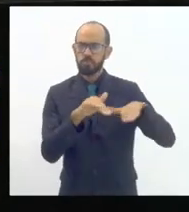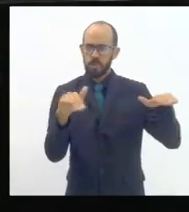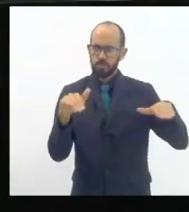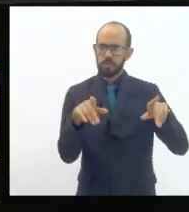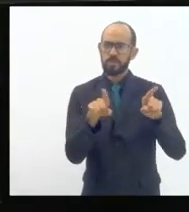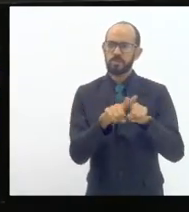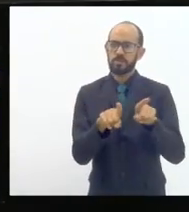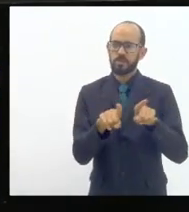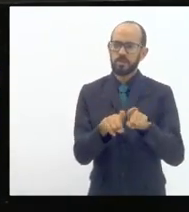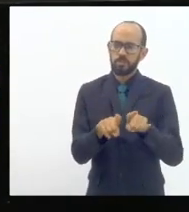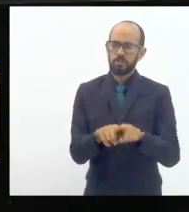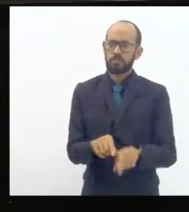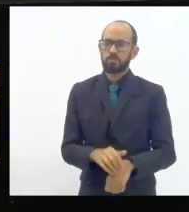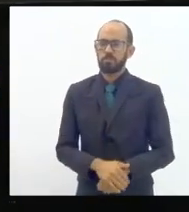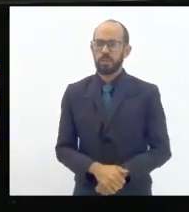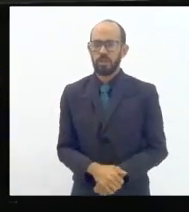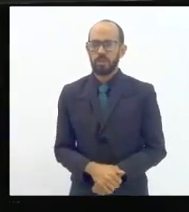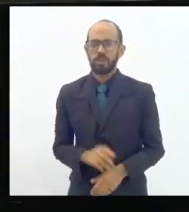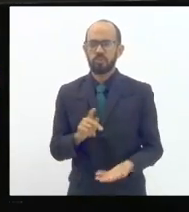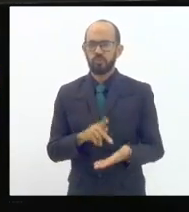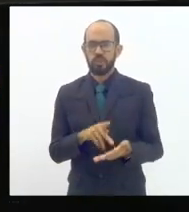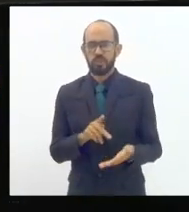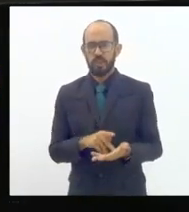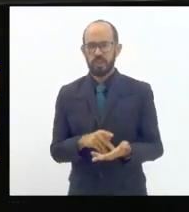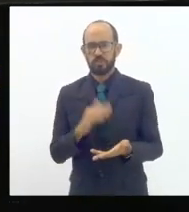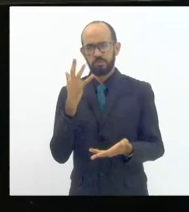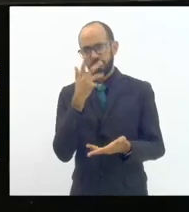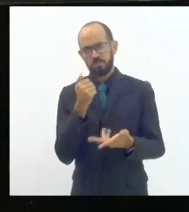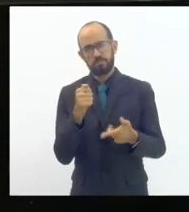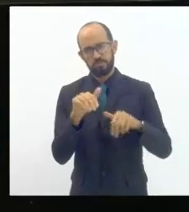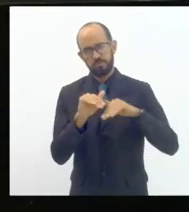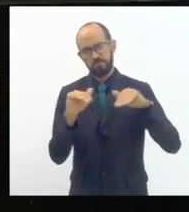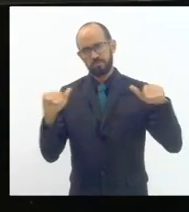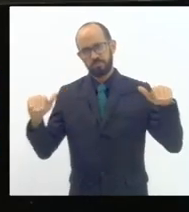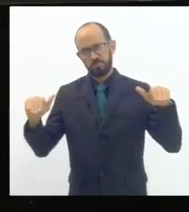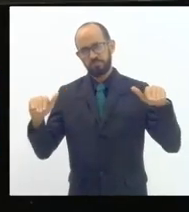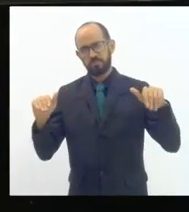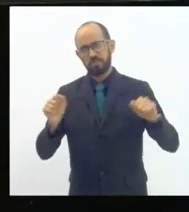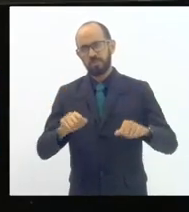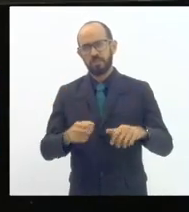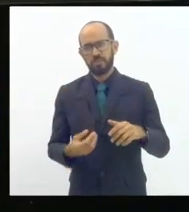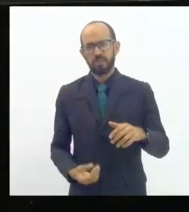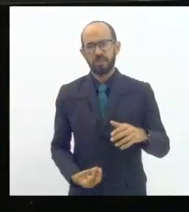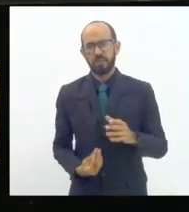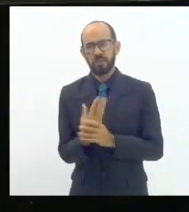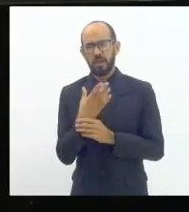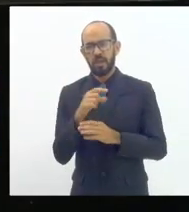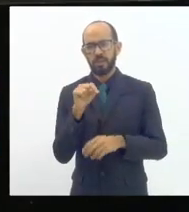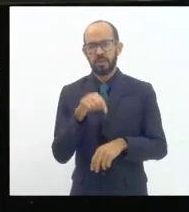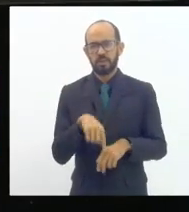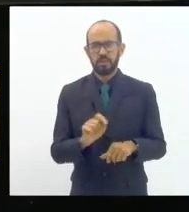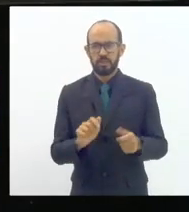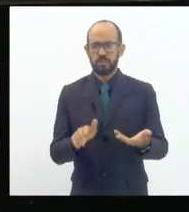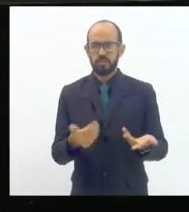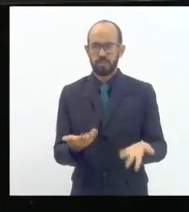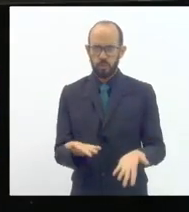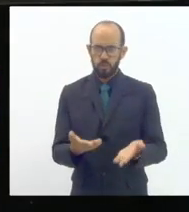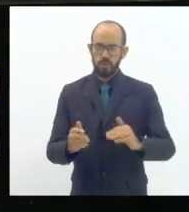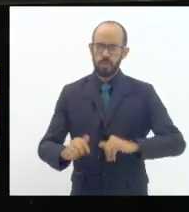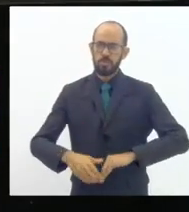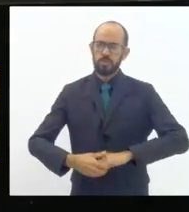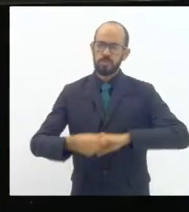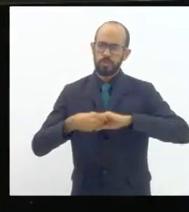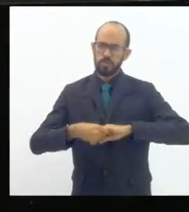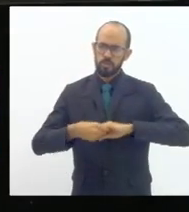mesa, realmente é uma bela mesa, formada aqui, a minha saudação.